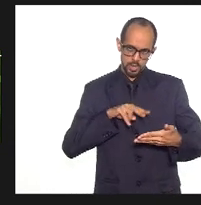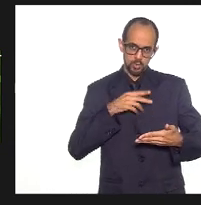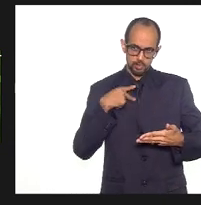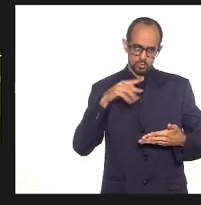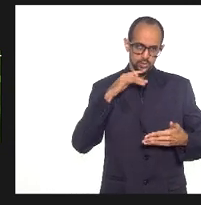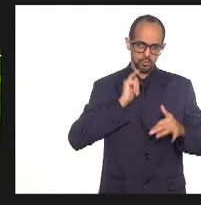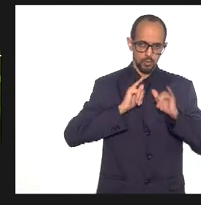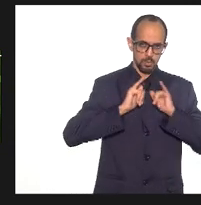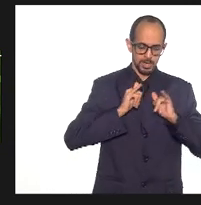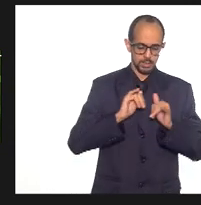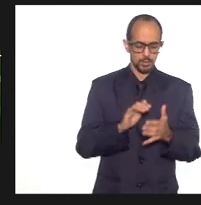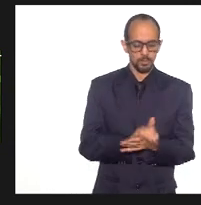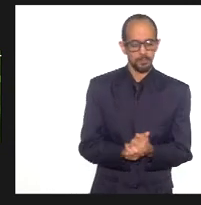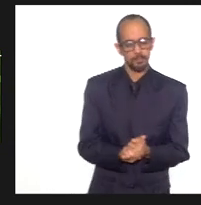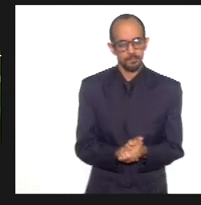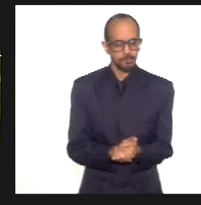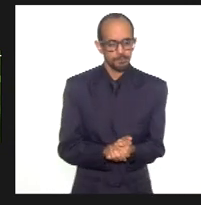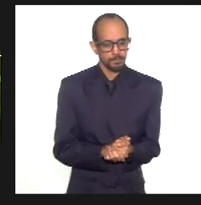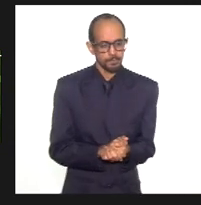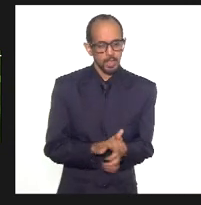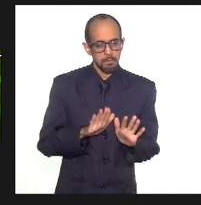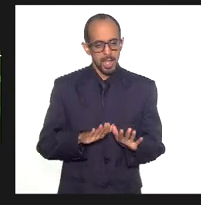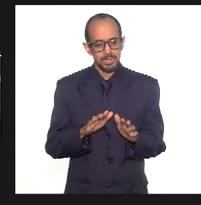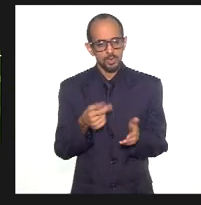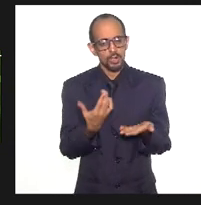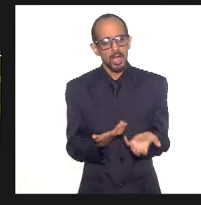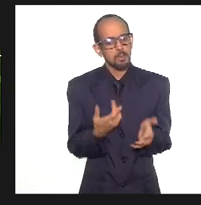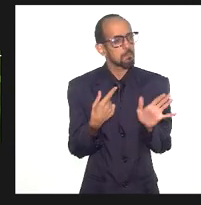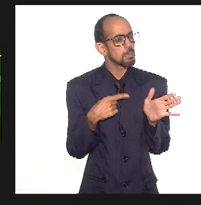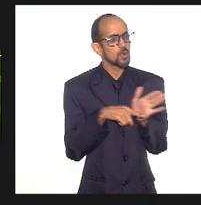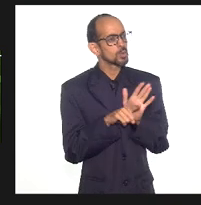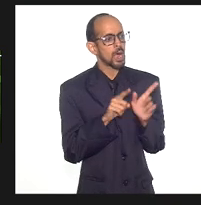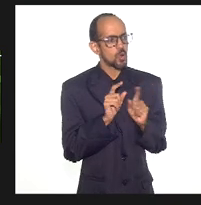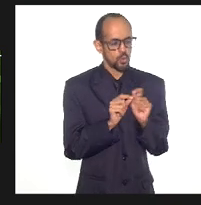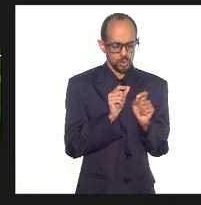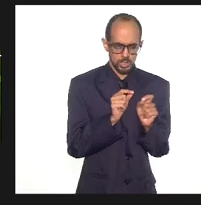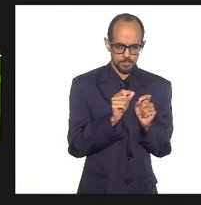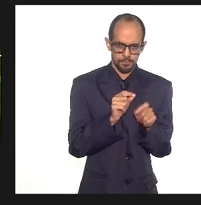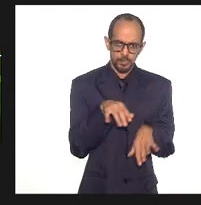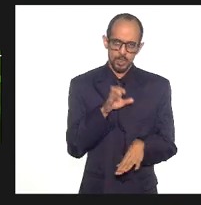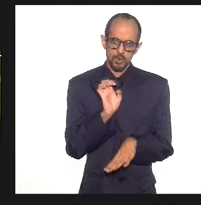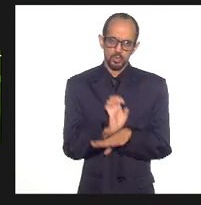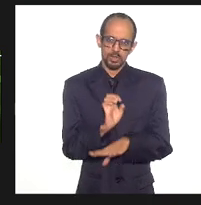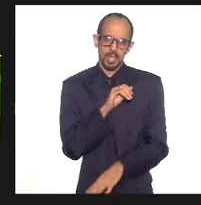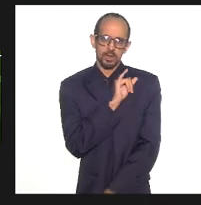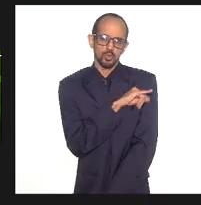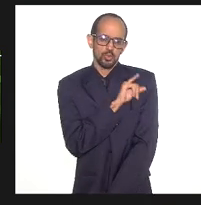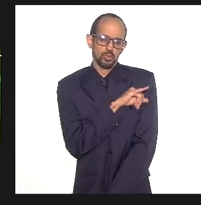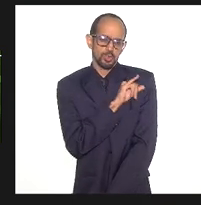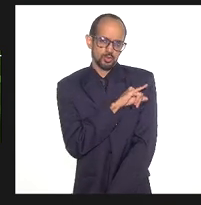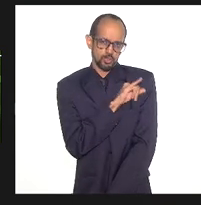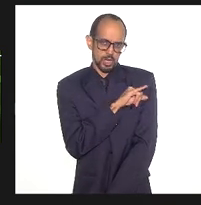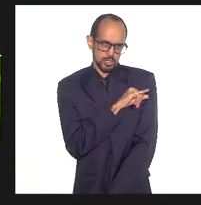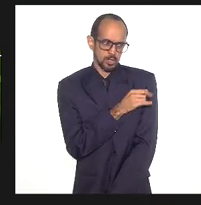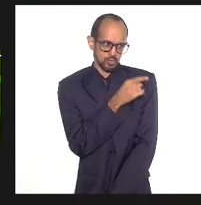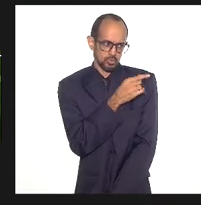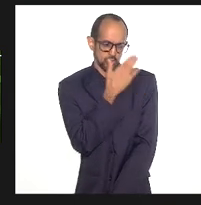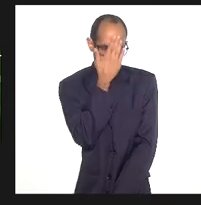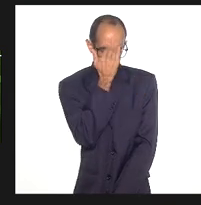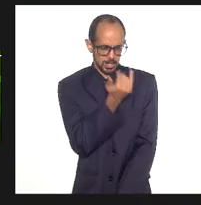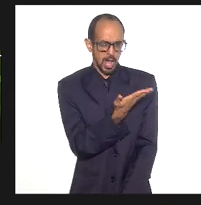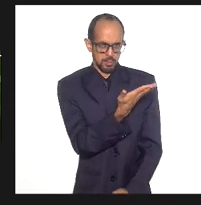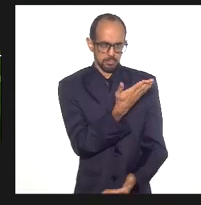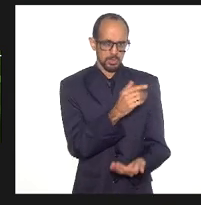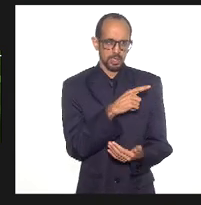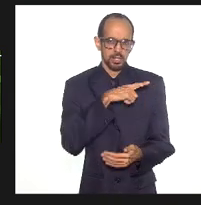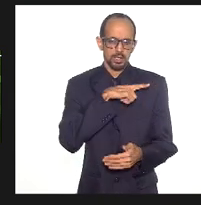existiu. A questão coloca o seguinte: o Estado do Rio de Janeiro, como sabe bem o senhor,